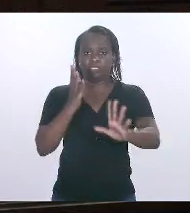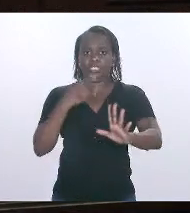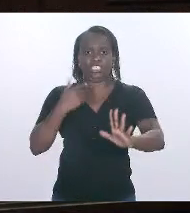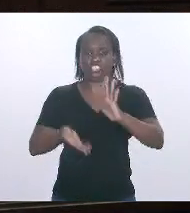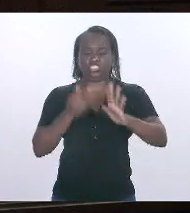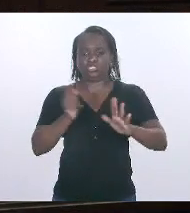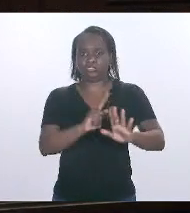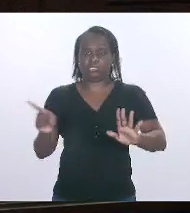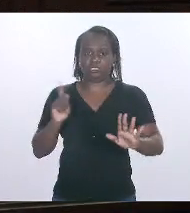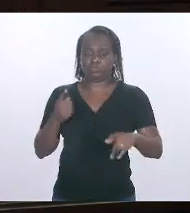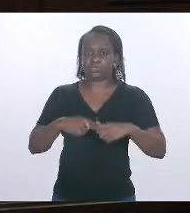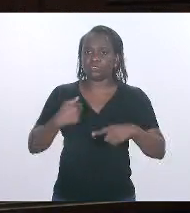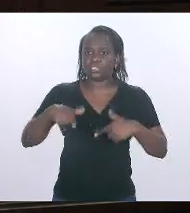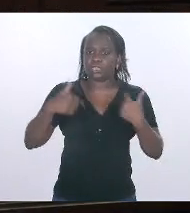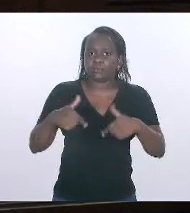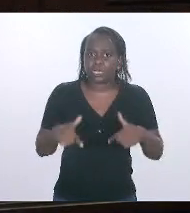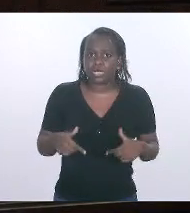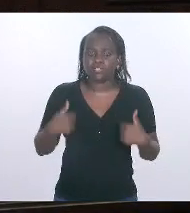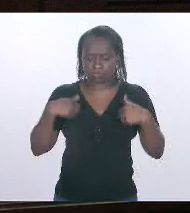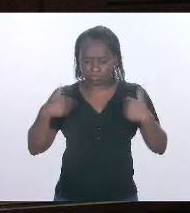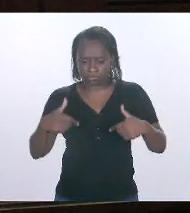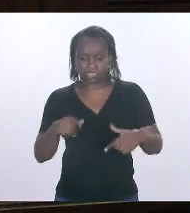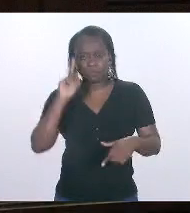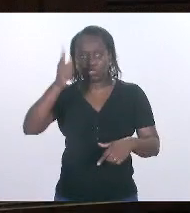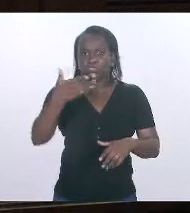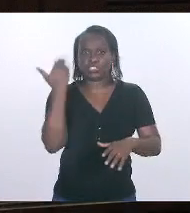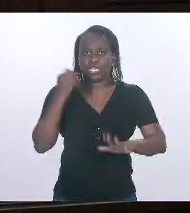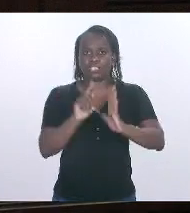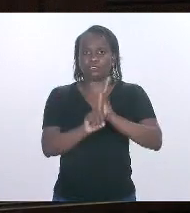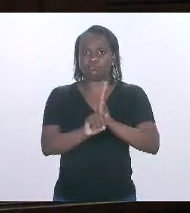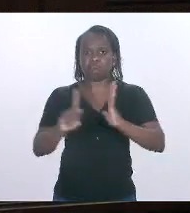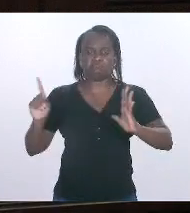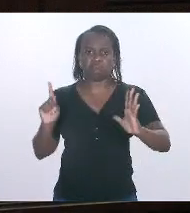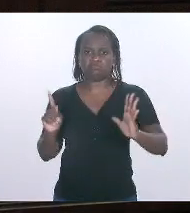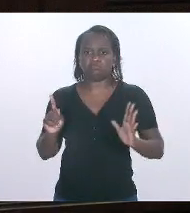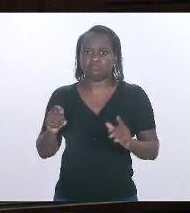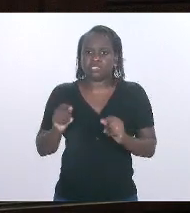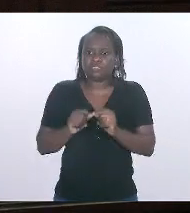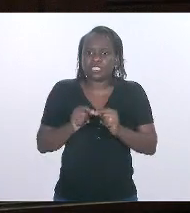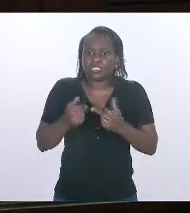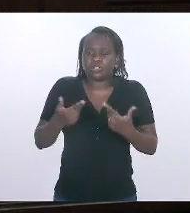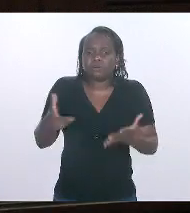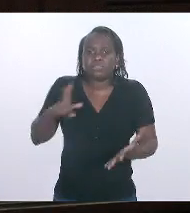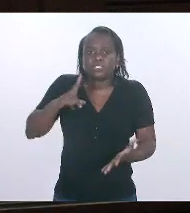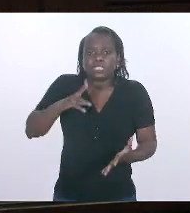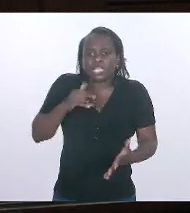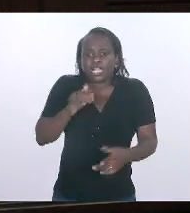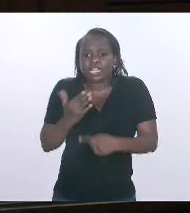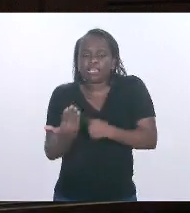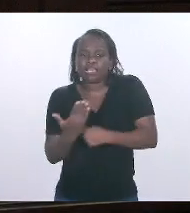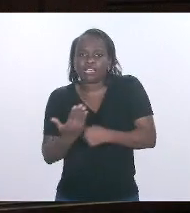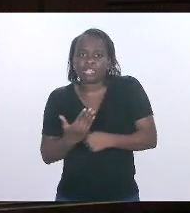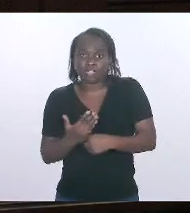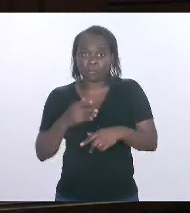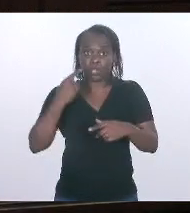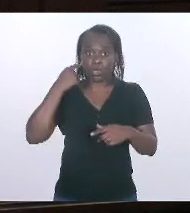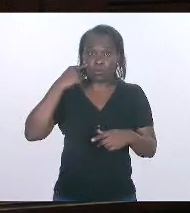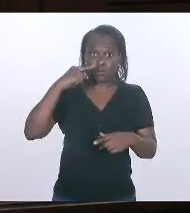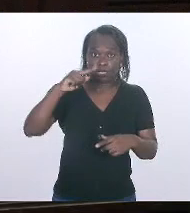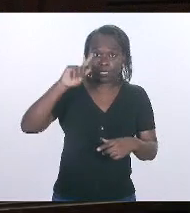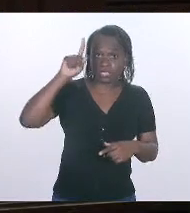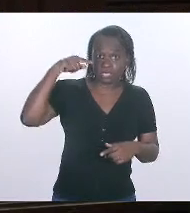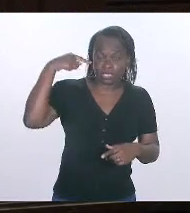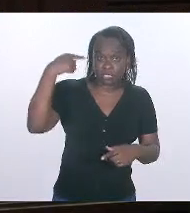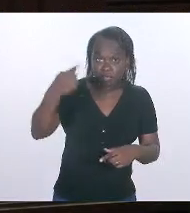eu assumi o meu trabalho para fazer um servicinho particular, mas que uma semana depois,